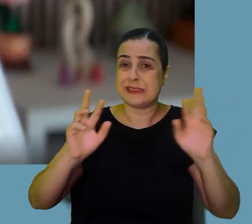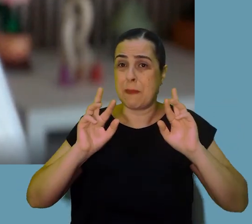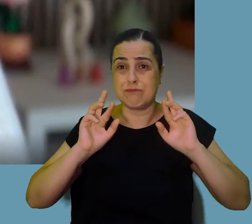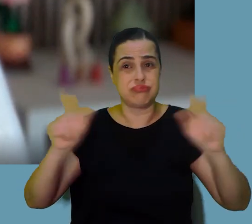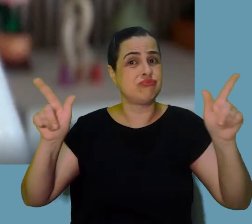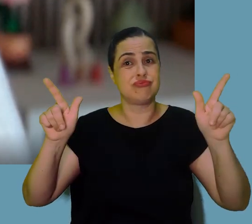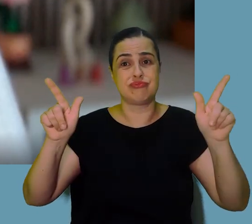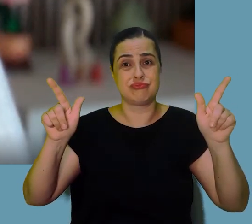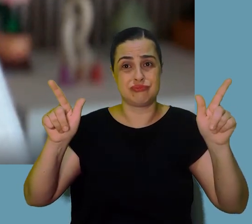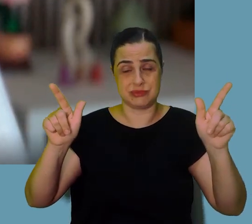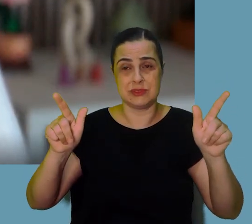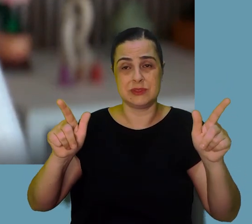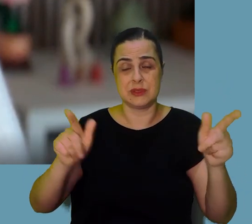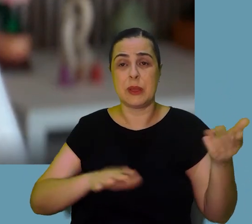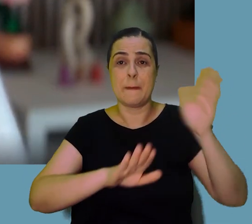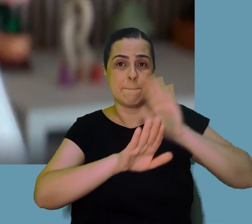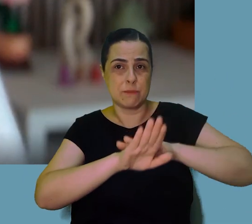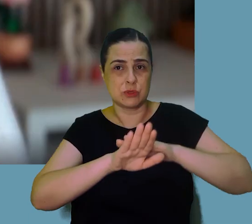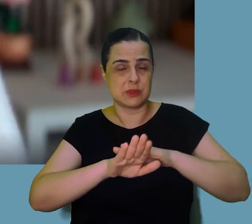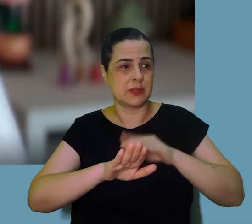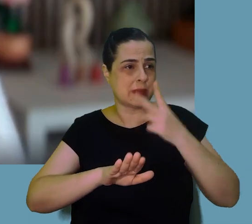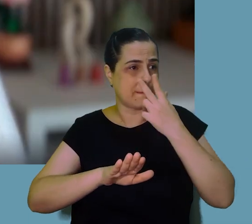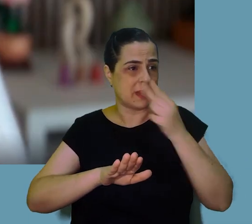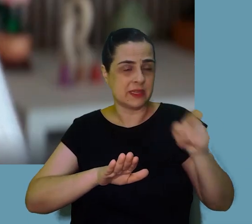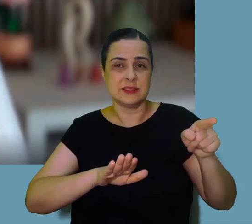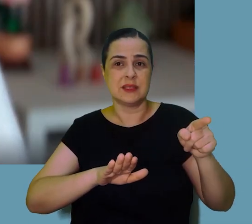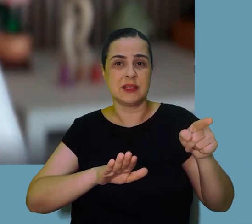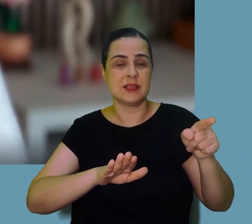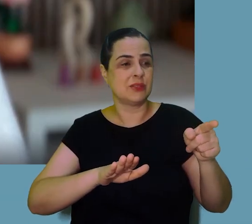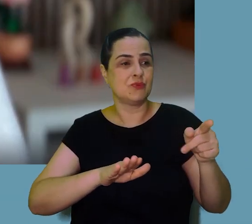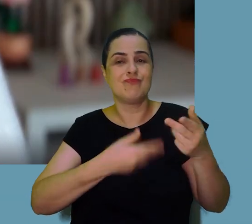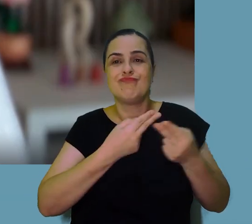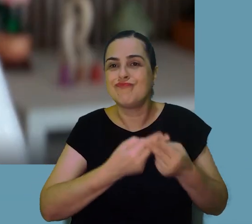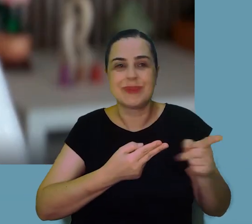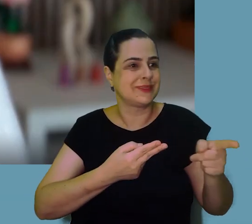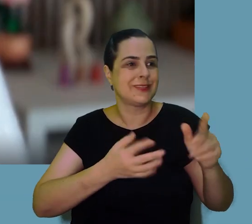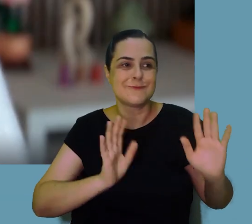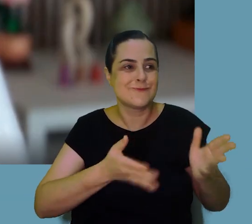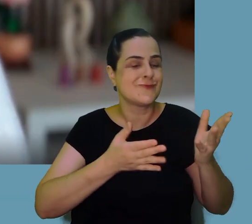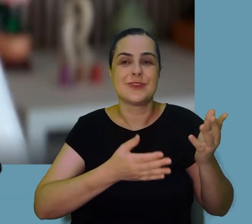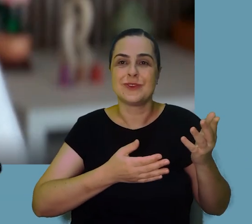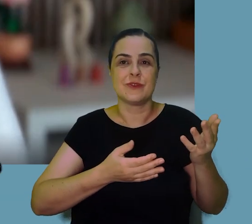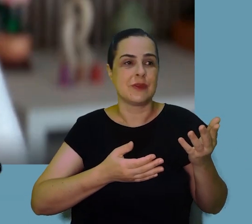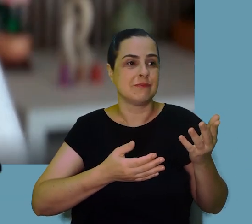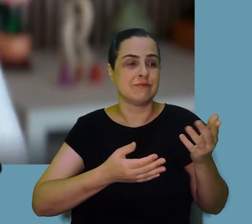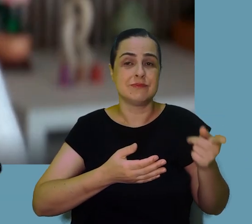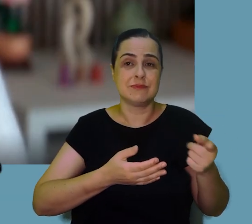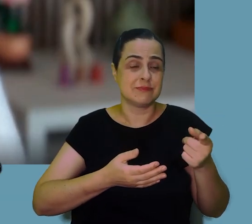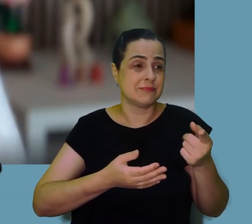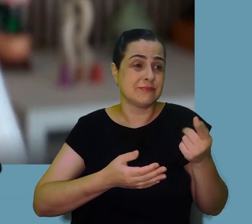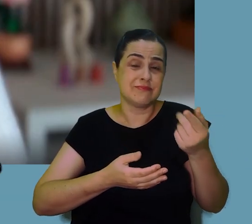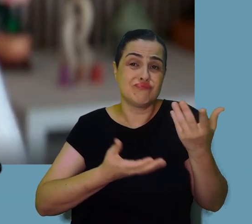muito pesado acontecendo, né? Essa baixa tolerância para esse jovem que está entrando, mesmo que ele esteja